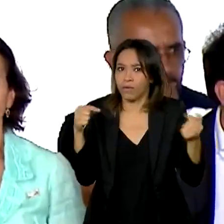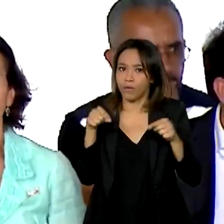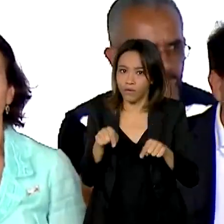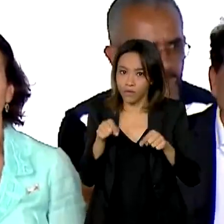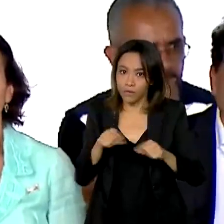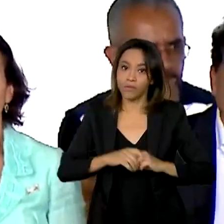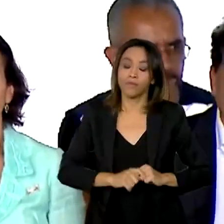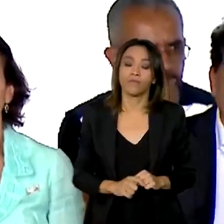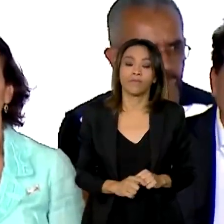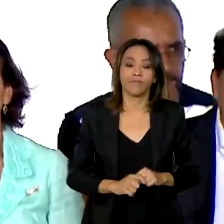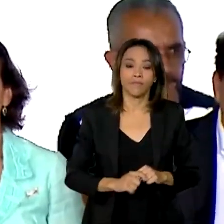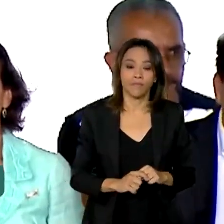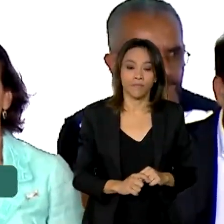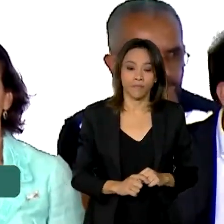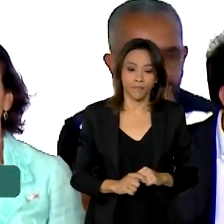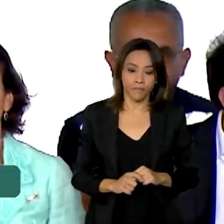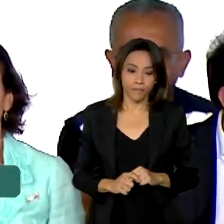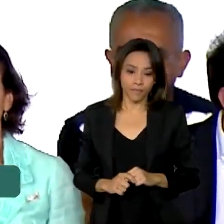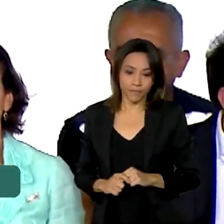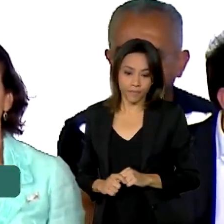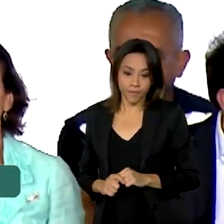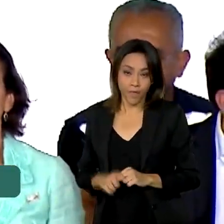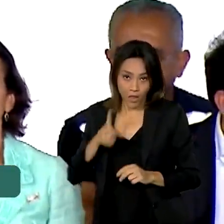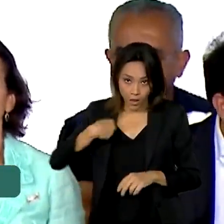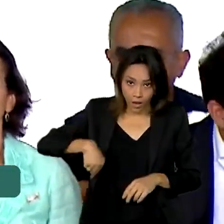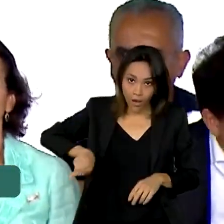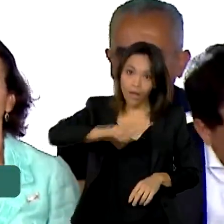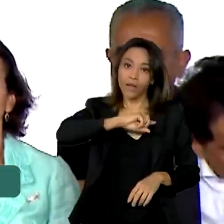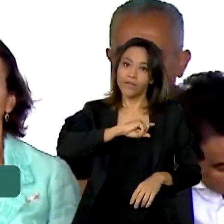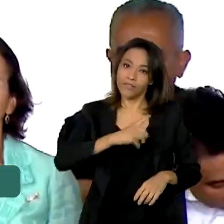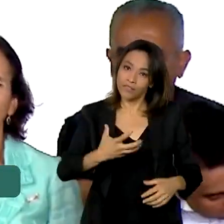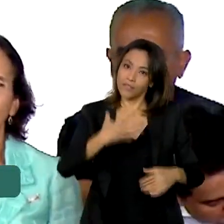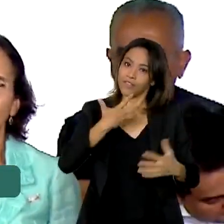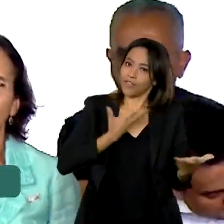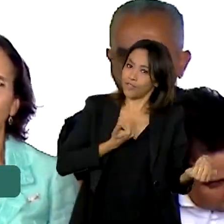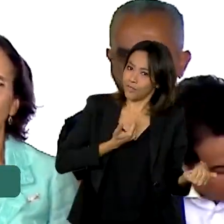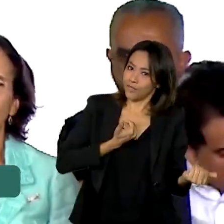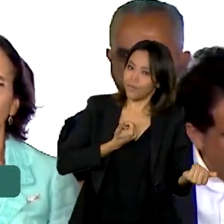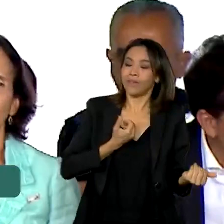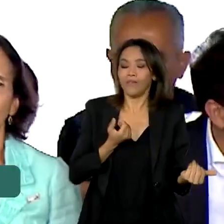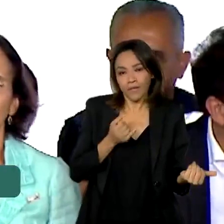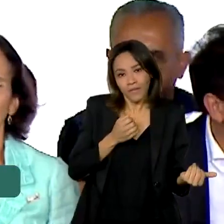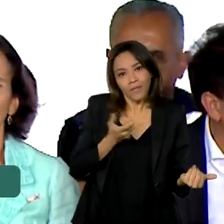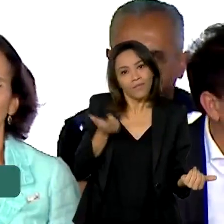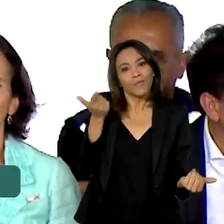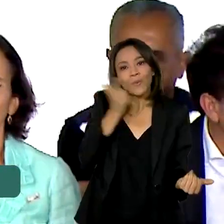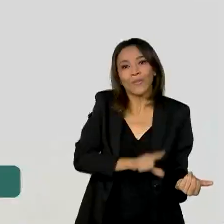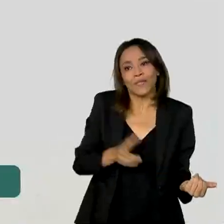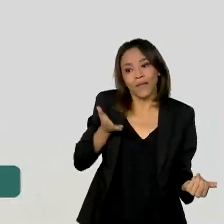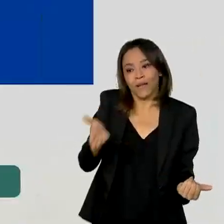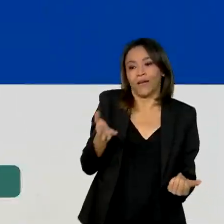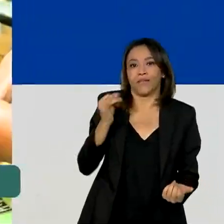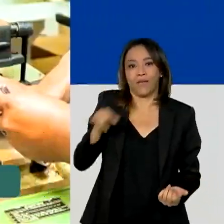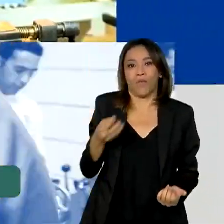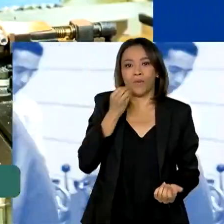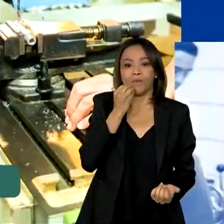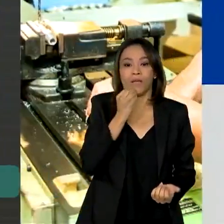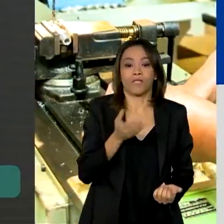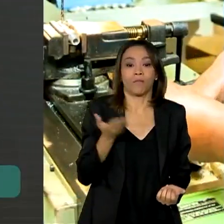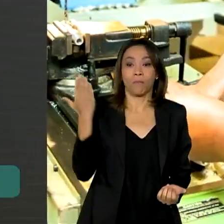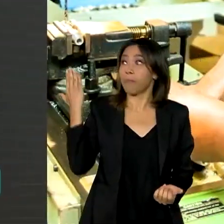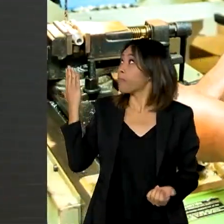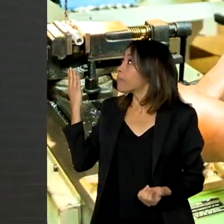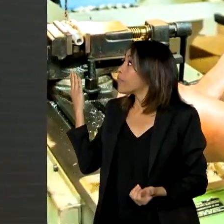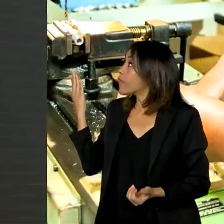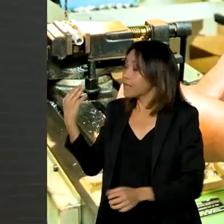da educação, que nós, a juventude, possamos ter essa oportunidade. A construção do